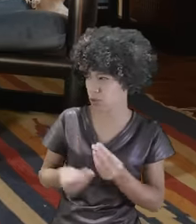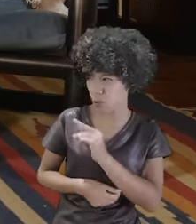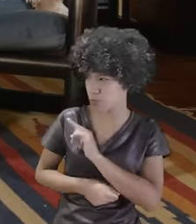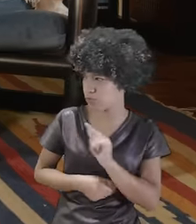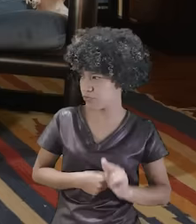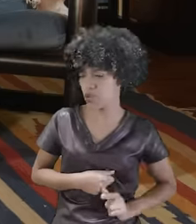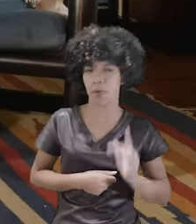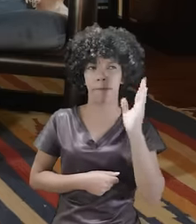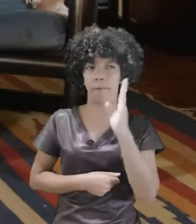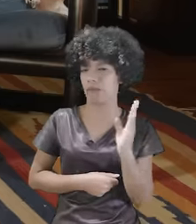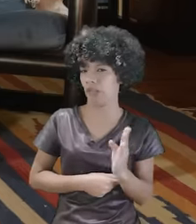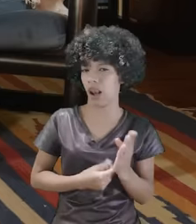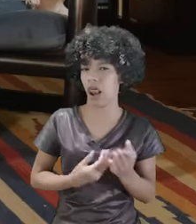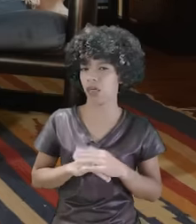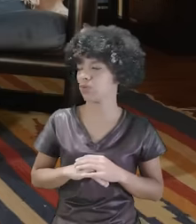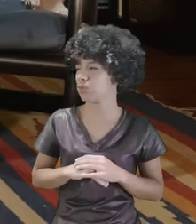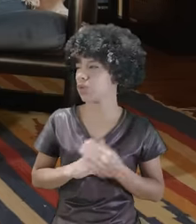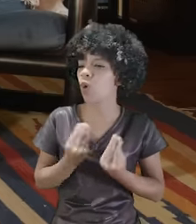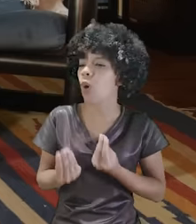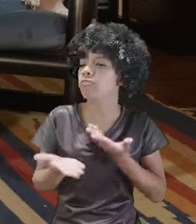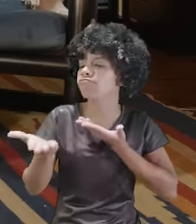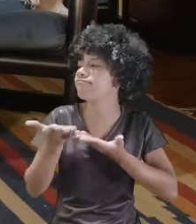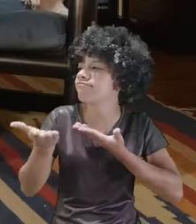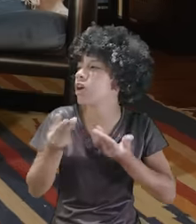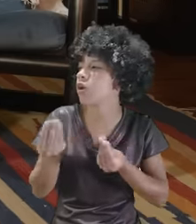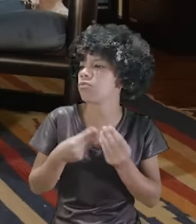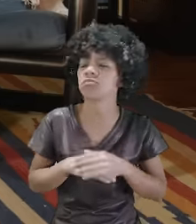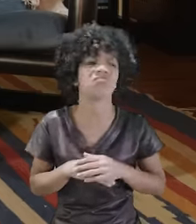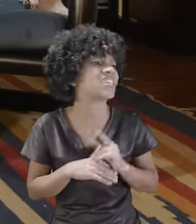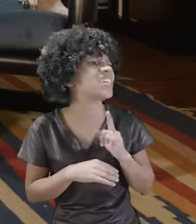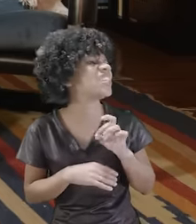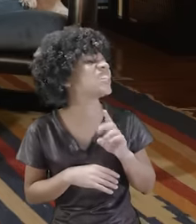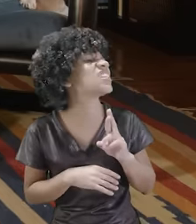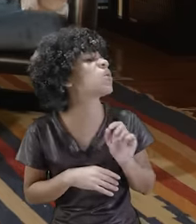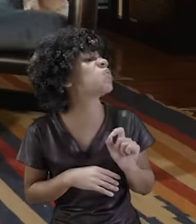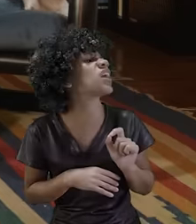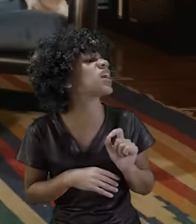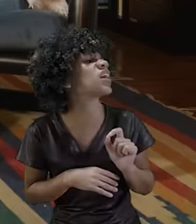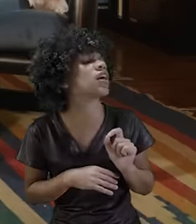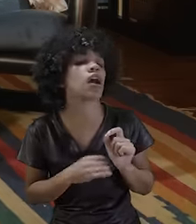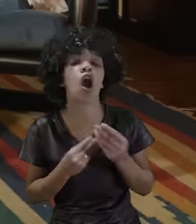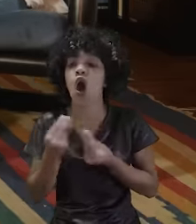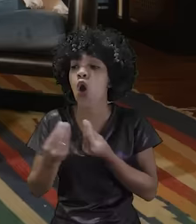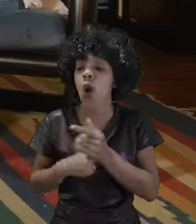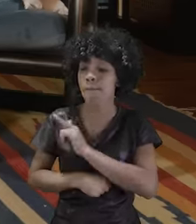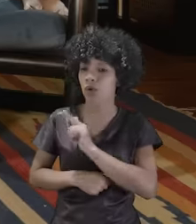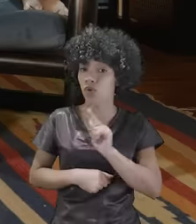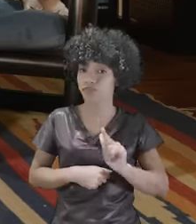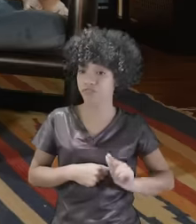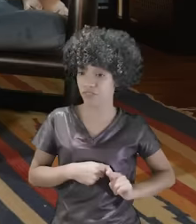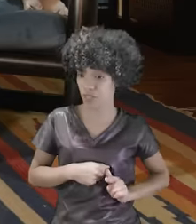governo brasileiro lida com vocês que isso lida lida é como que o governo